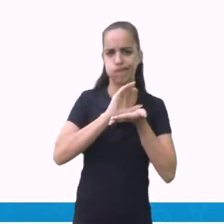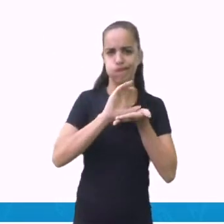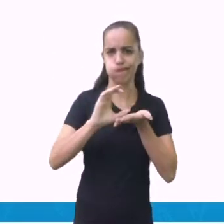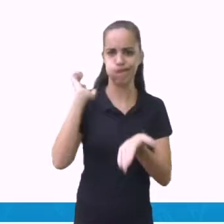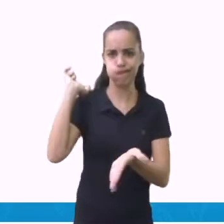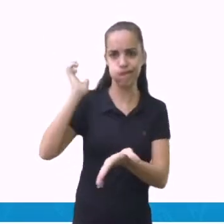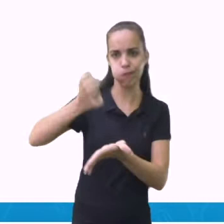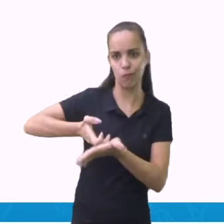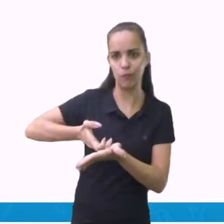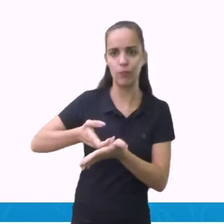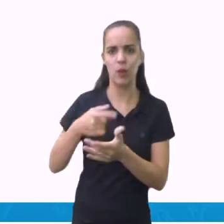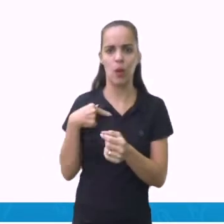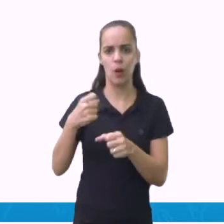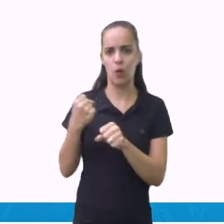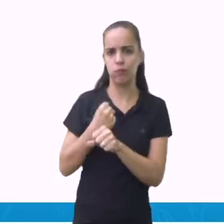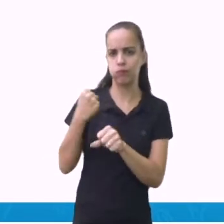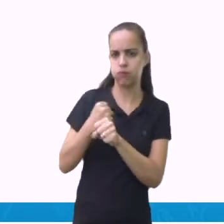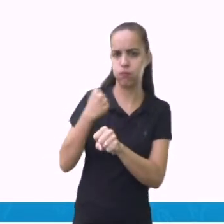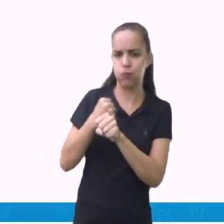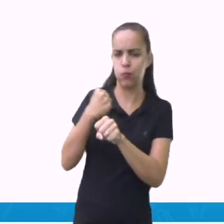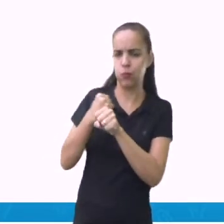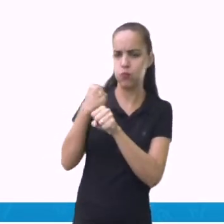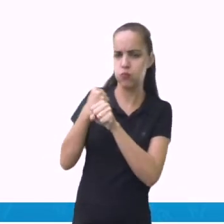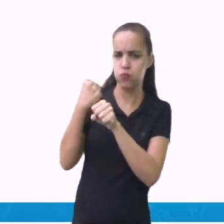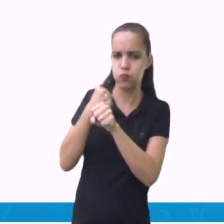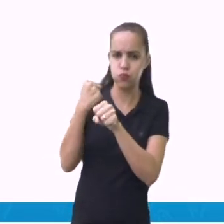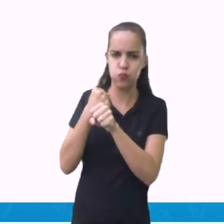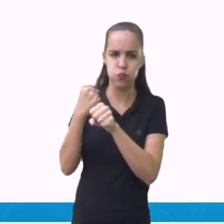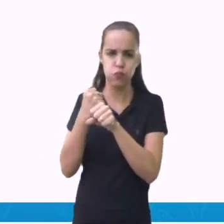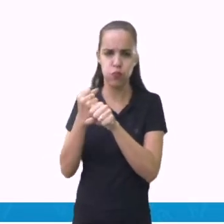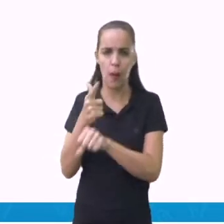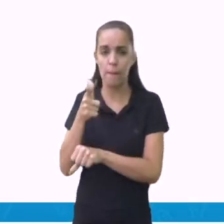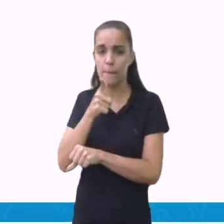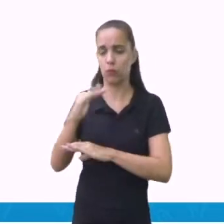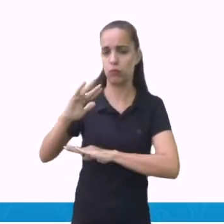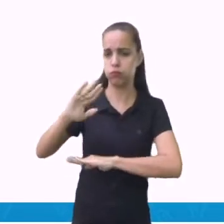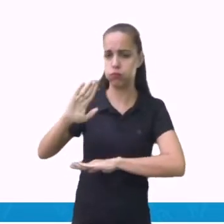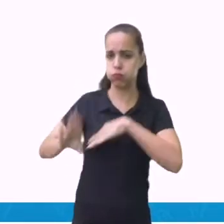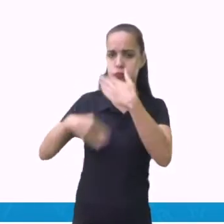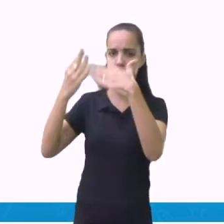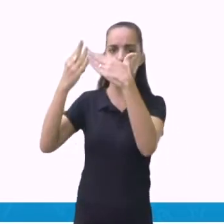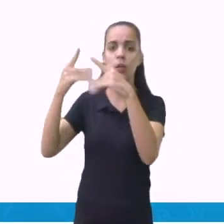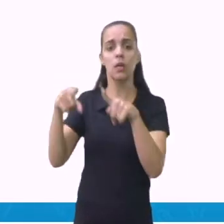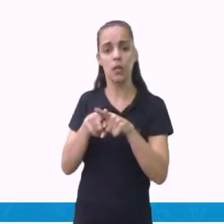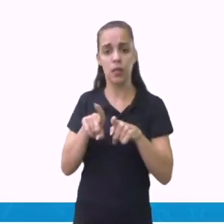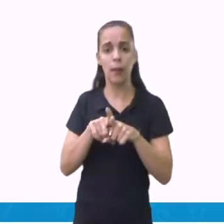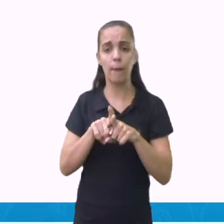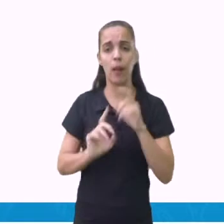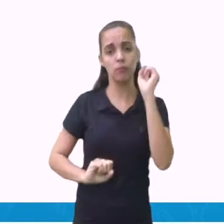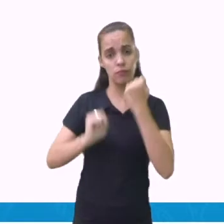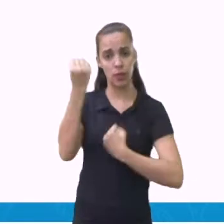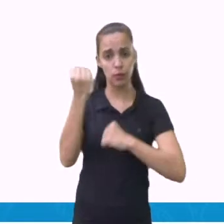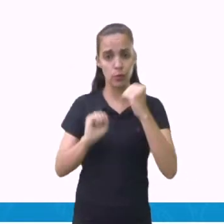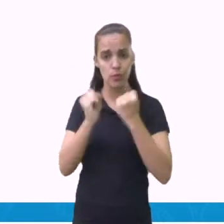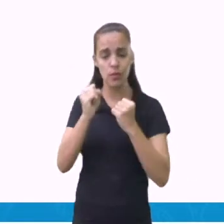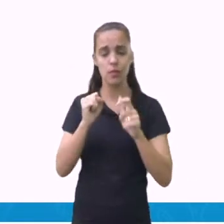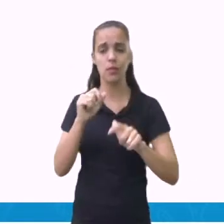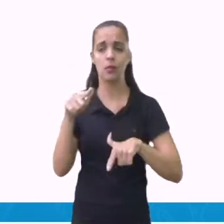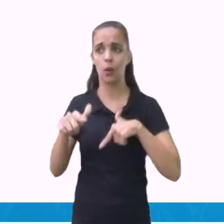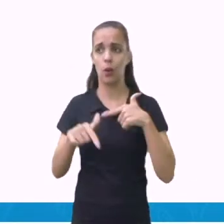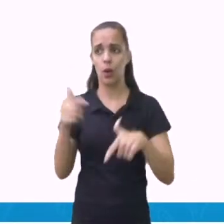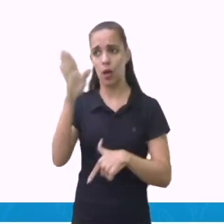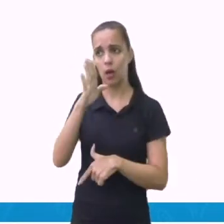para garantir o desenvolvimento e a industrialização do Brasil. Então, Brasília, a capital do Brasil, ela vem um pouco com